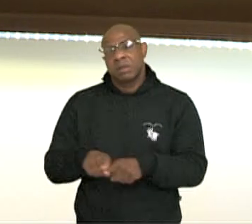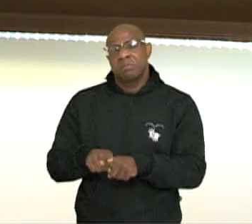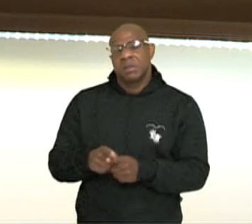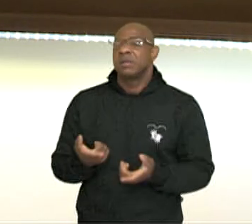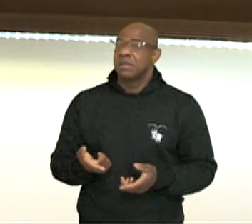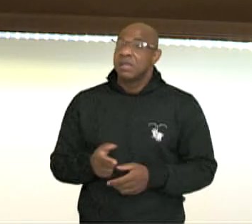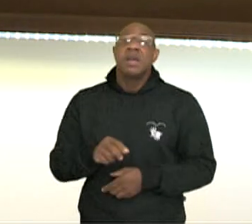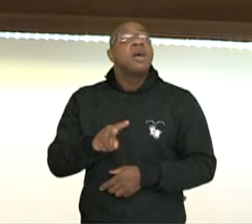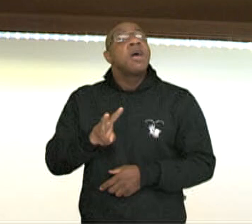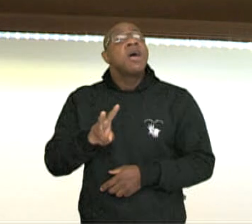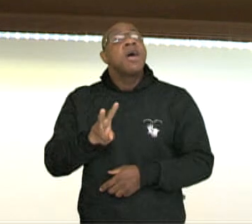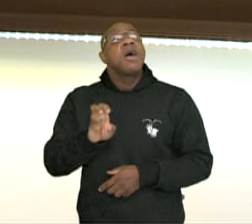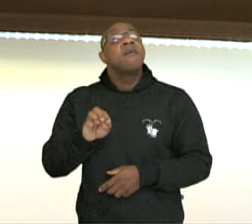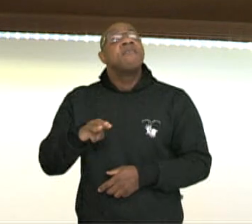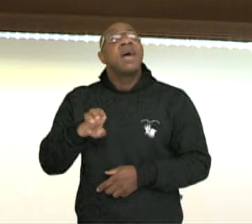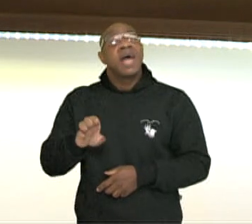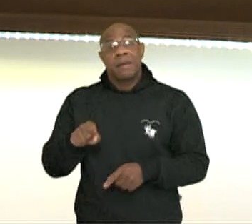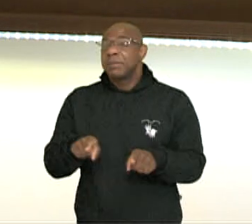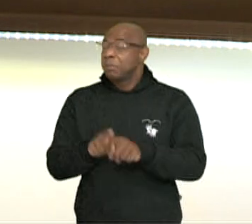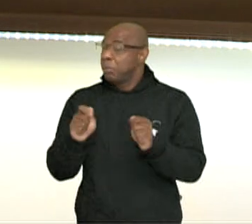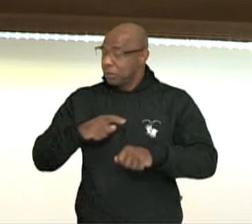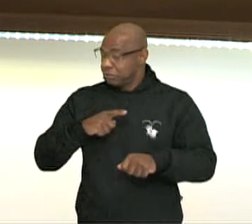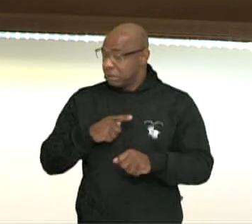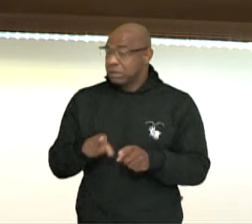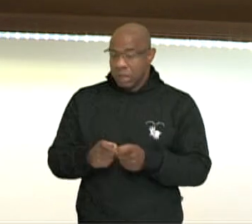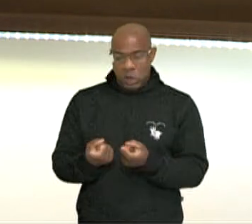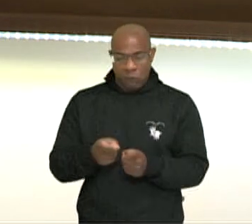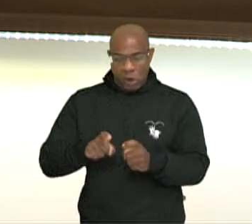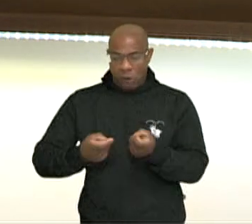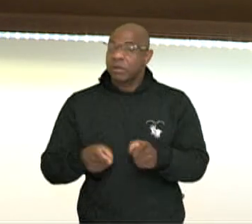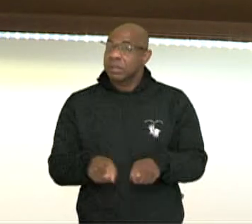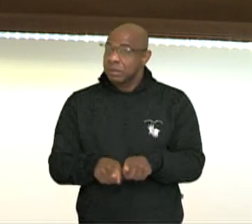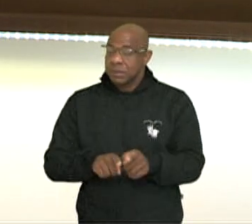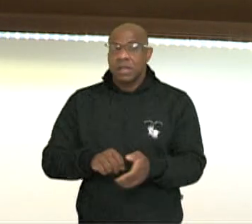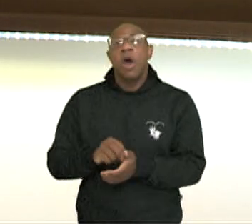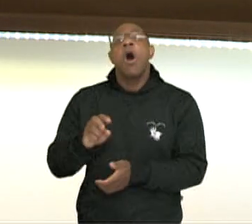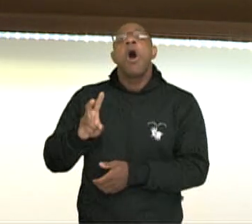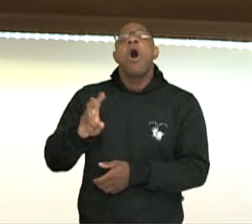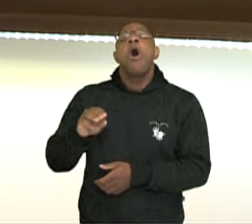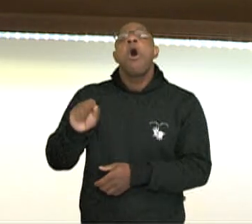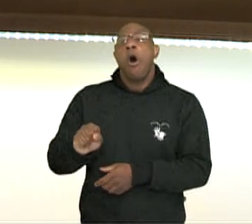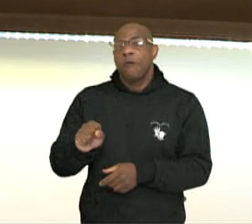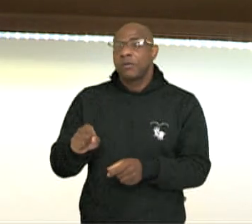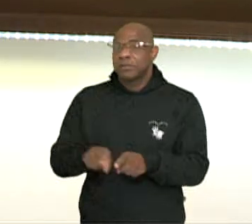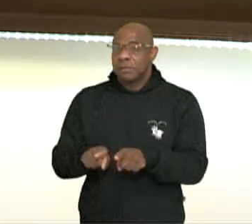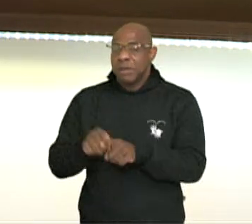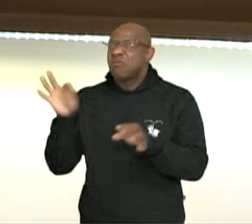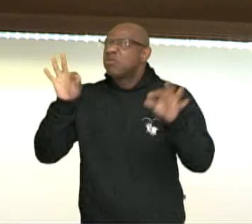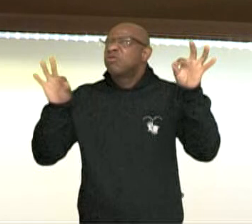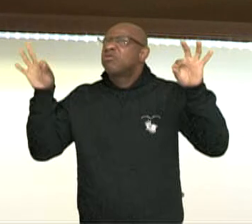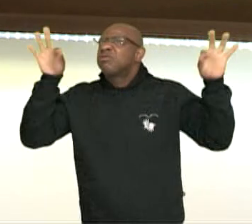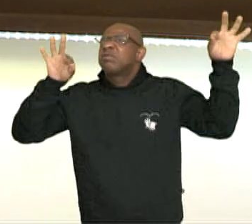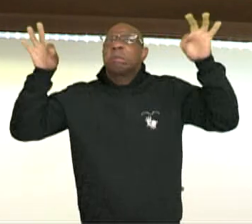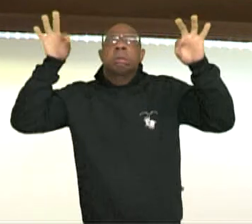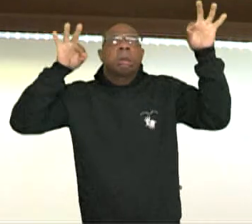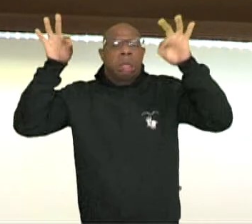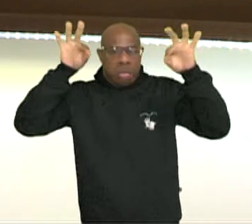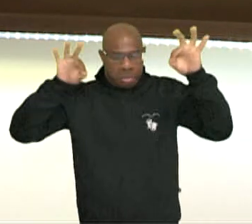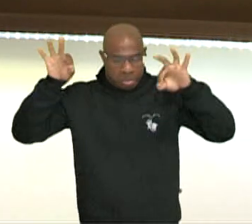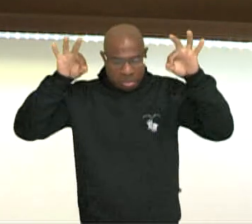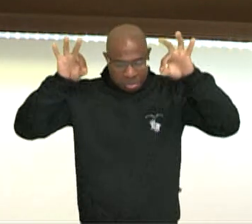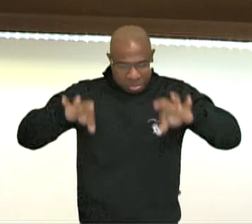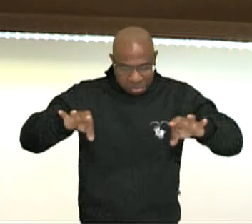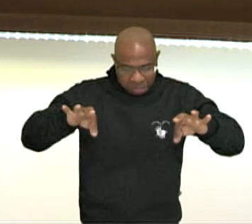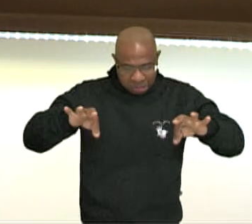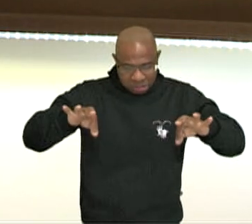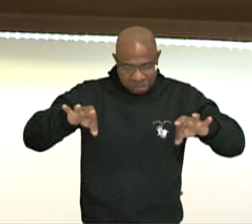por exemplo. Né? Então, a gente precisa ter esse cuidado. Não só ao estarmos usando muito ela, né? E ter